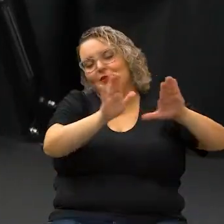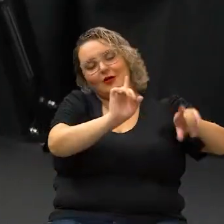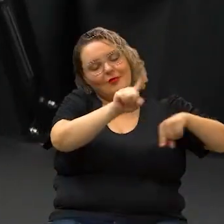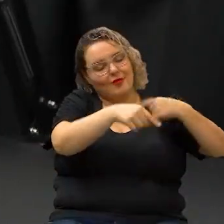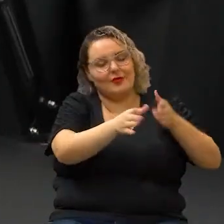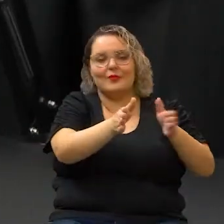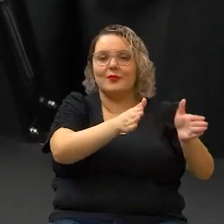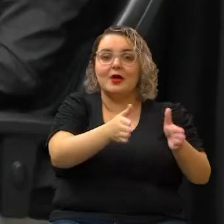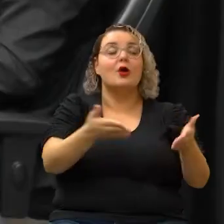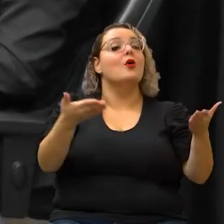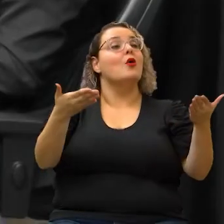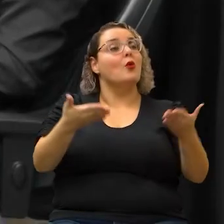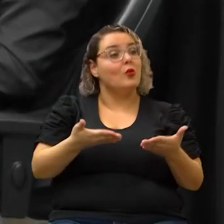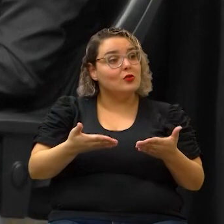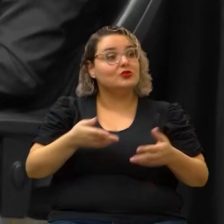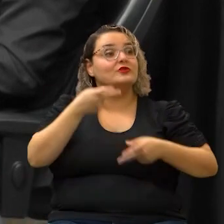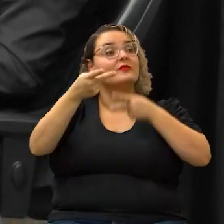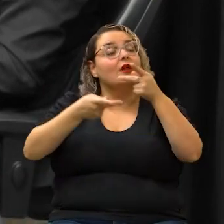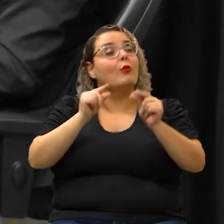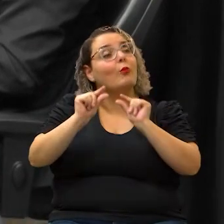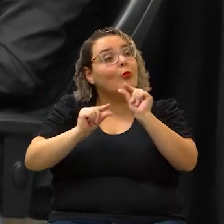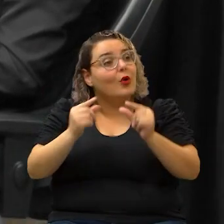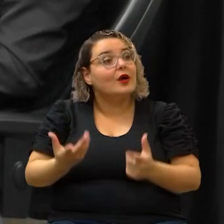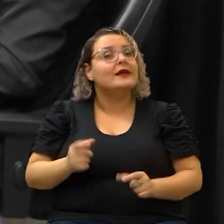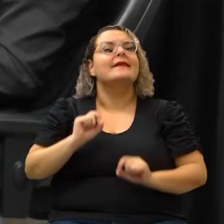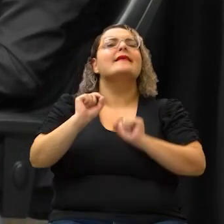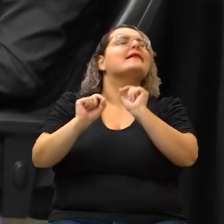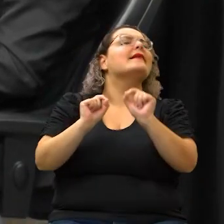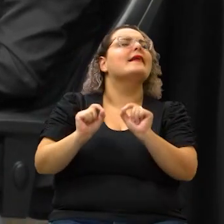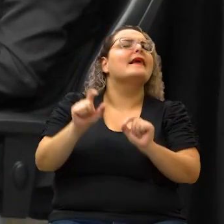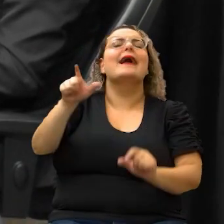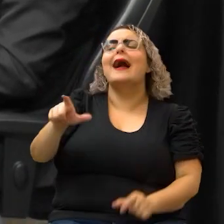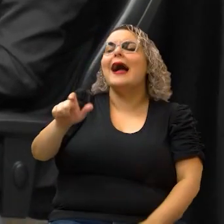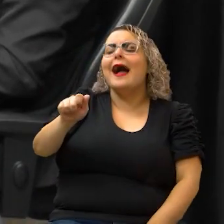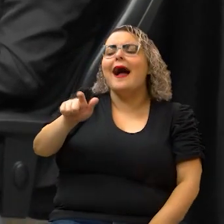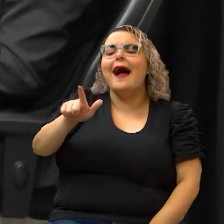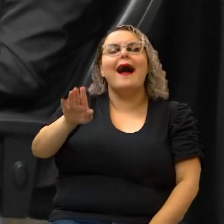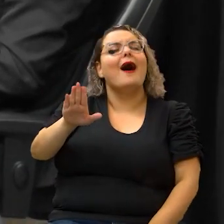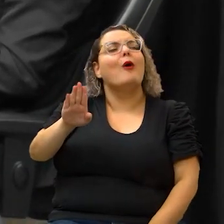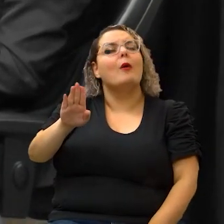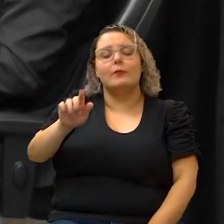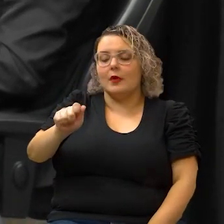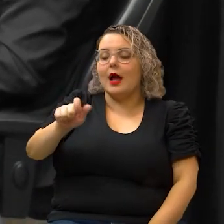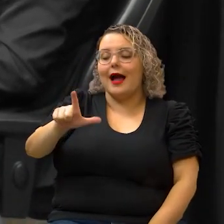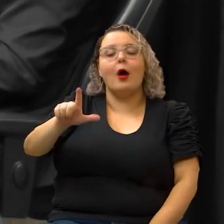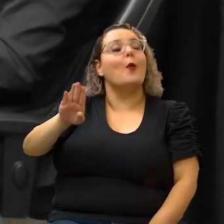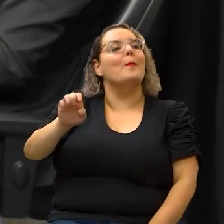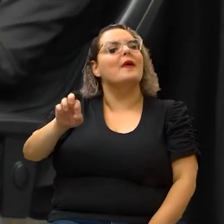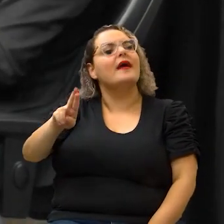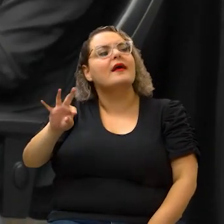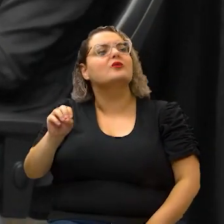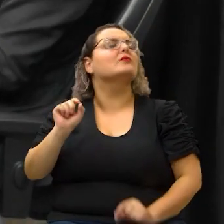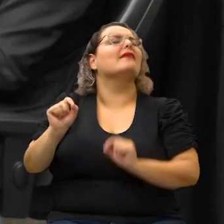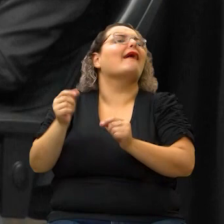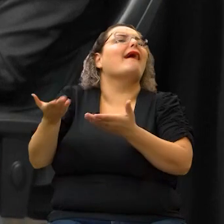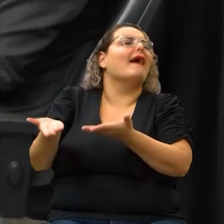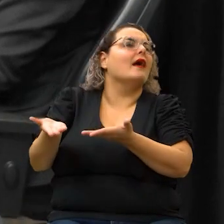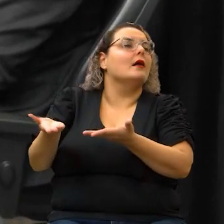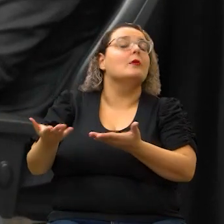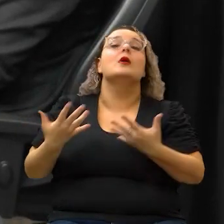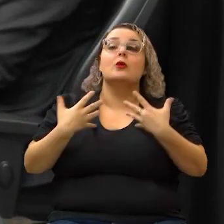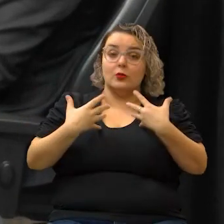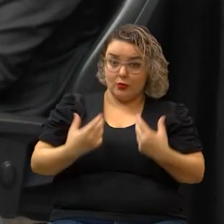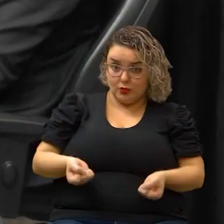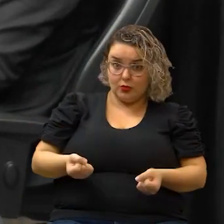momento. Hoje o senhor veio aqui para falar um pouquinho de quem é Alberto, né? Okay. Pelo que a gente recebeu aqui, o senhor